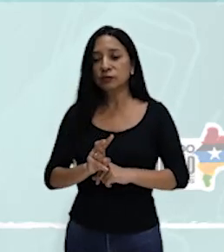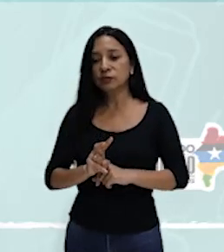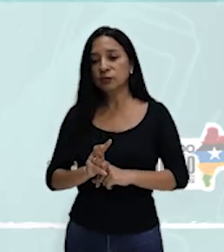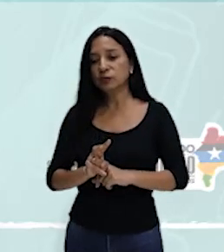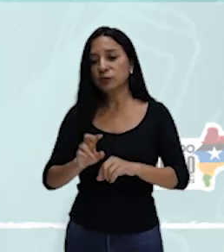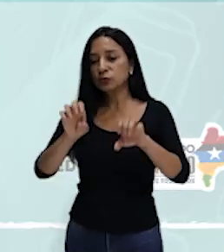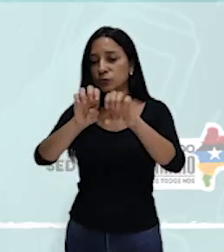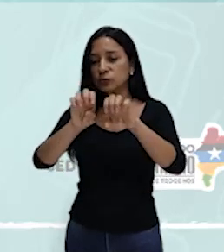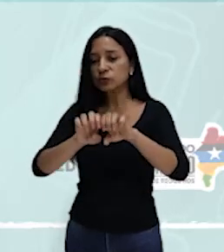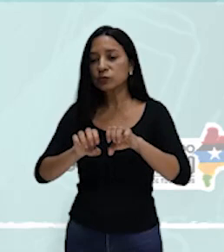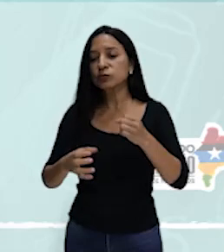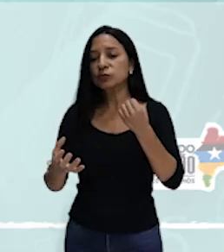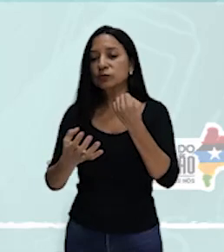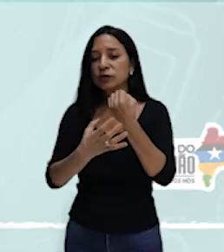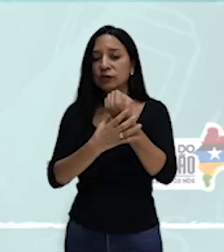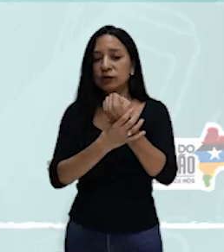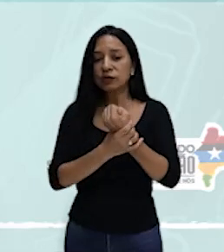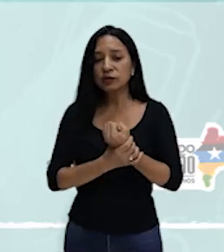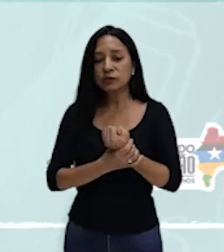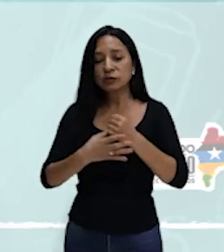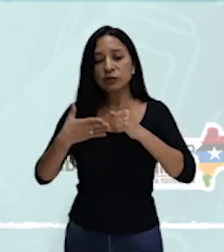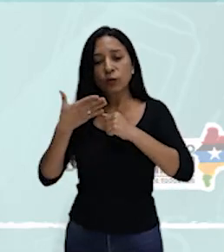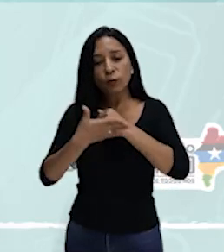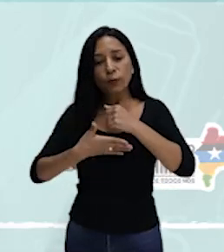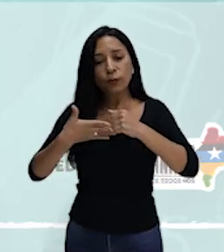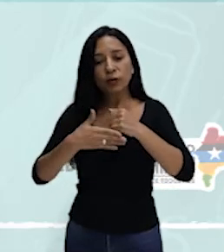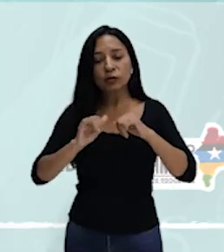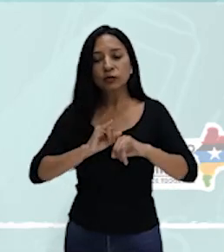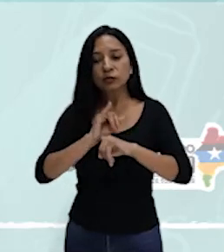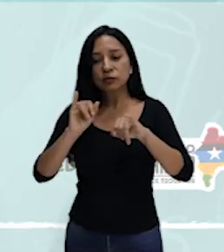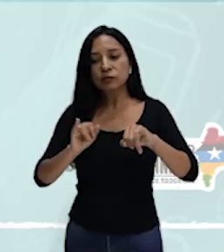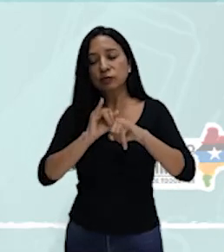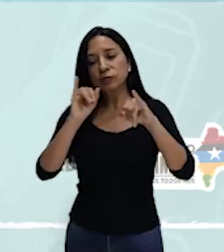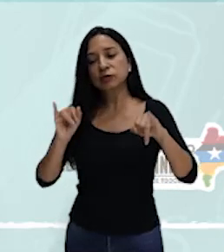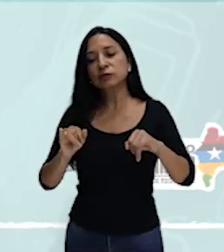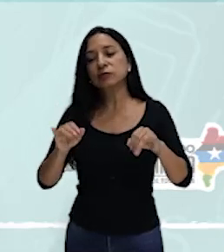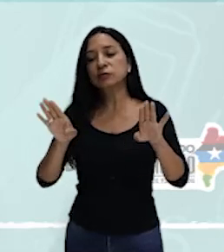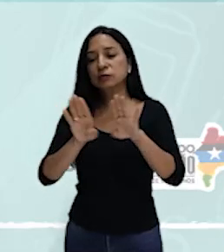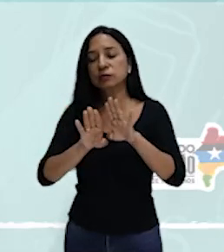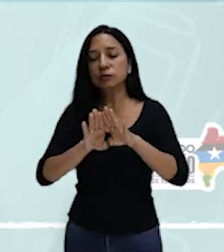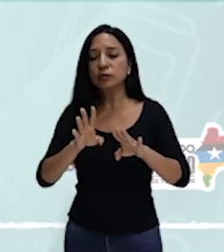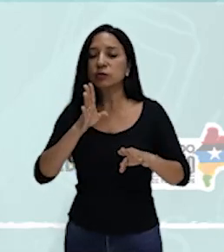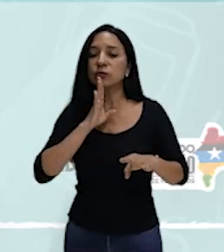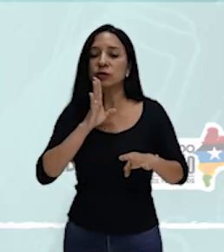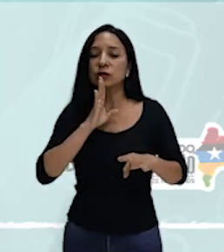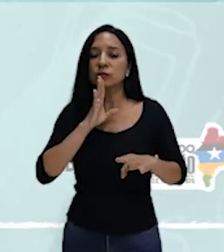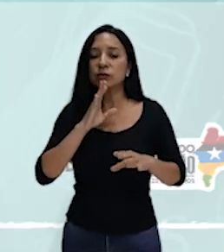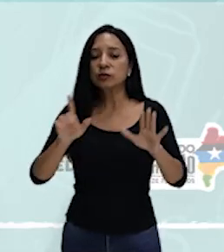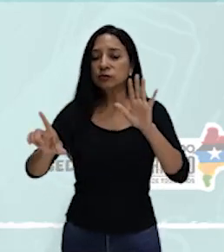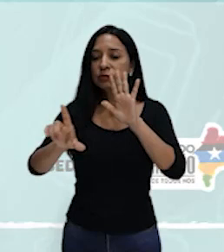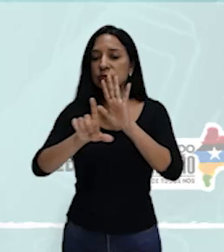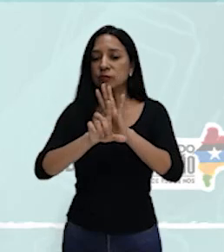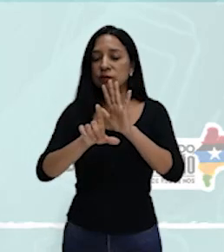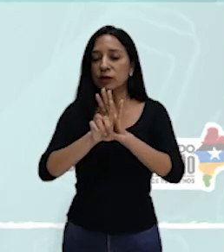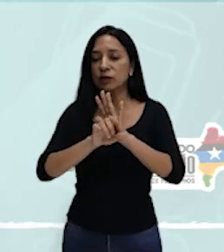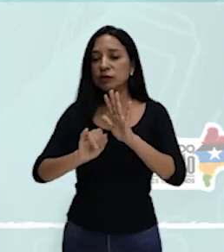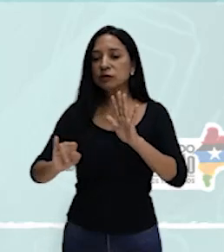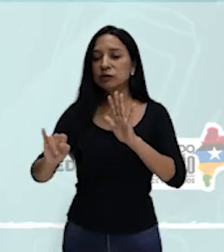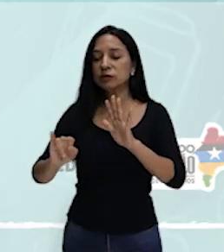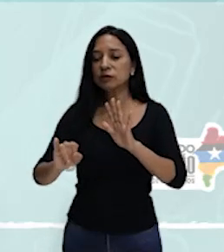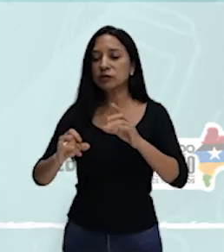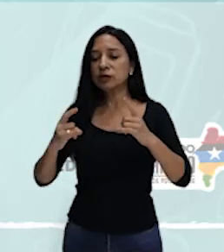deve garantir uma base de informação e de conhecimento, leis e